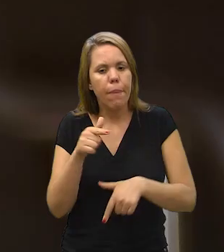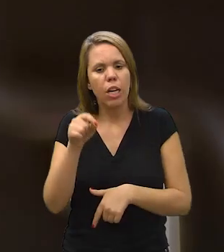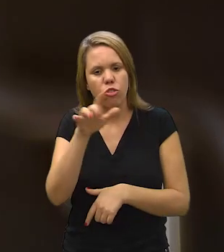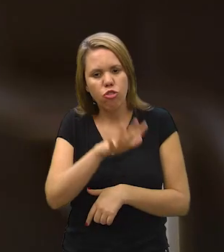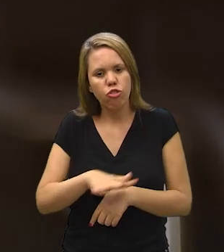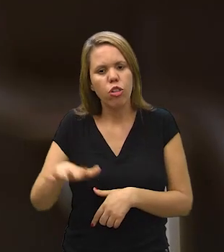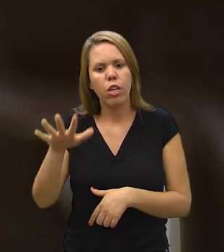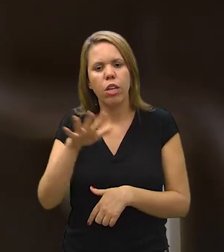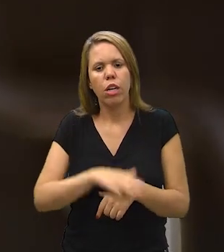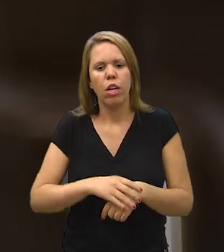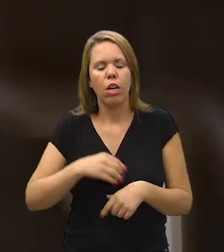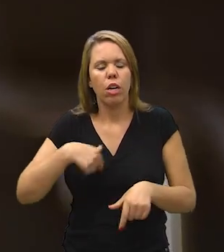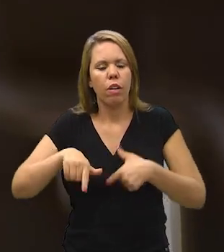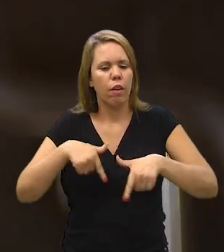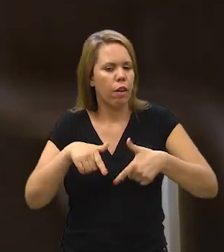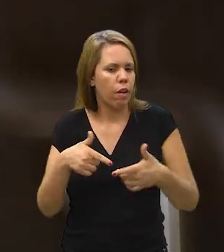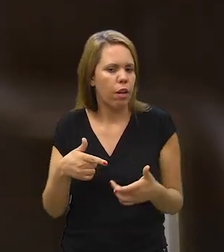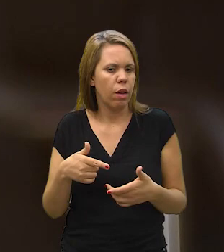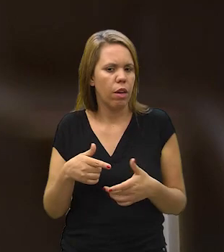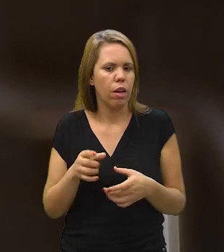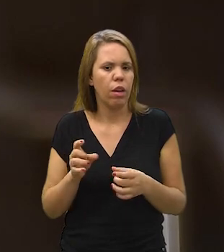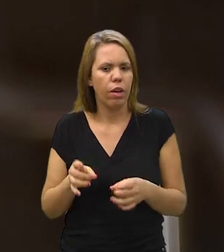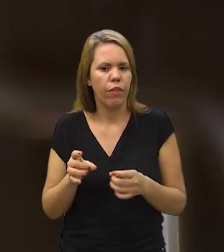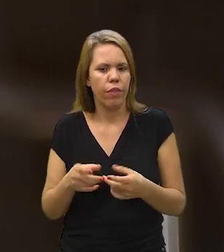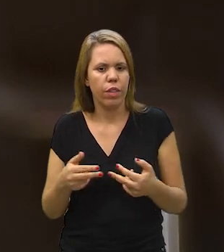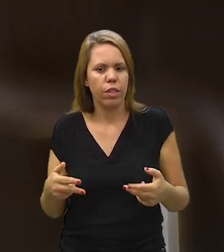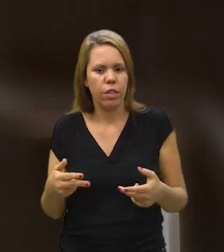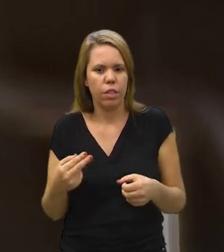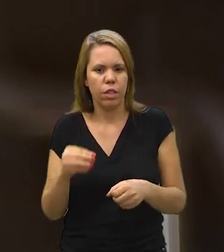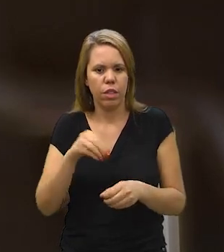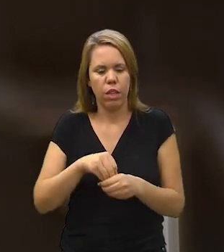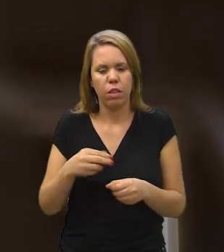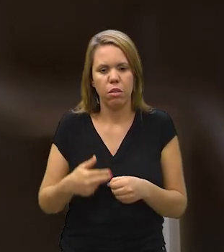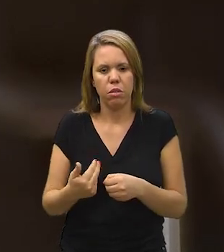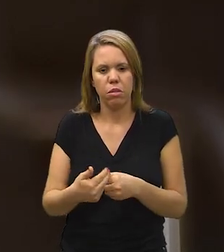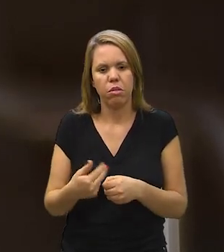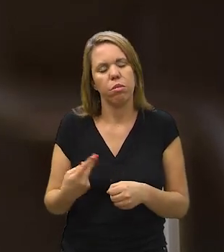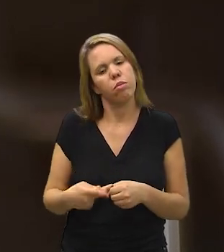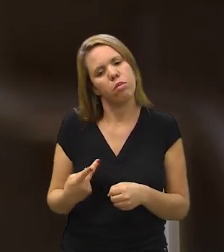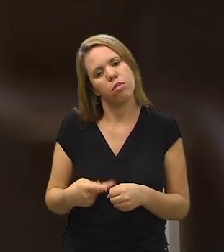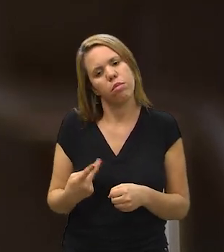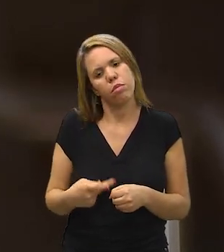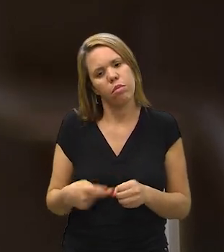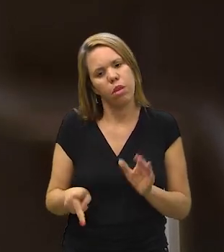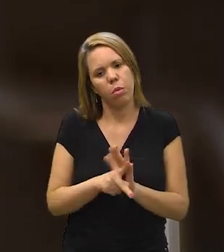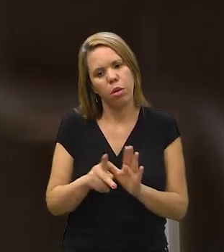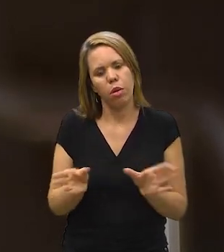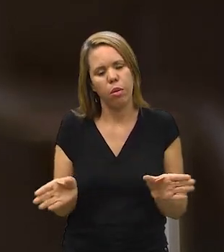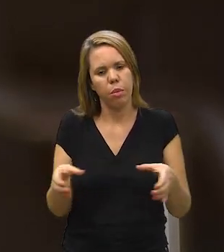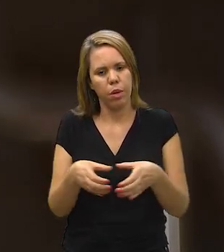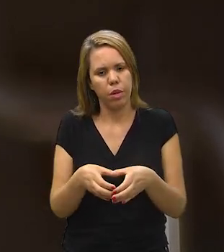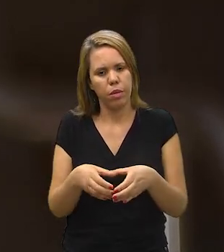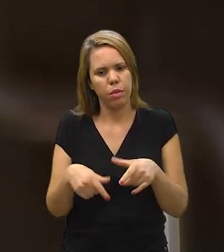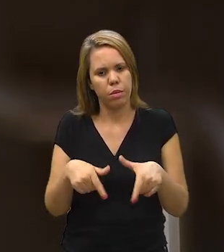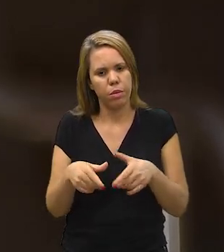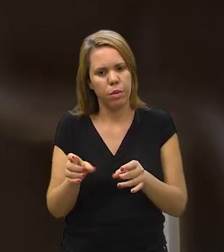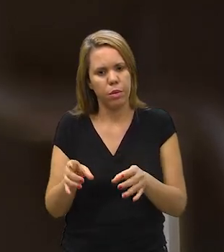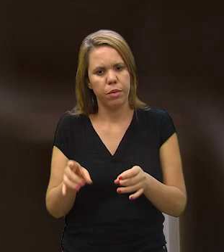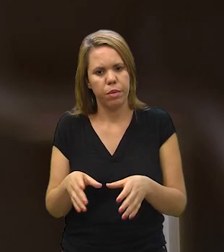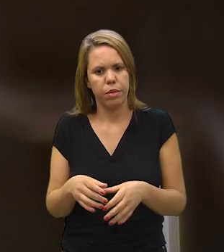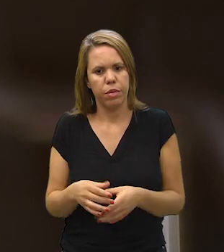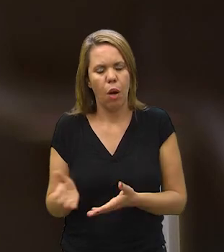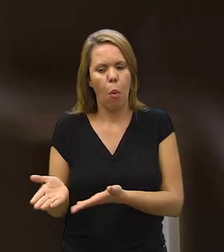né? A gente trabalhou basicamente vendendo coisas na Unicamp mesmo, vendemos produtos, né? A própria equipe trabalhou